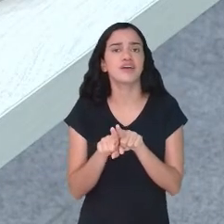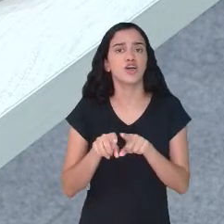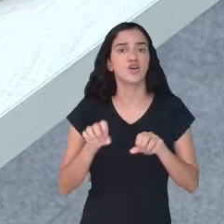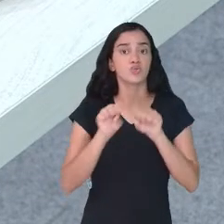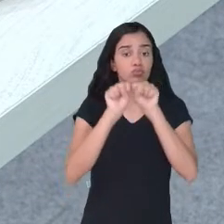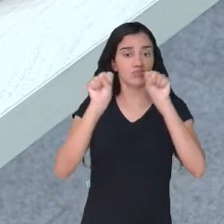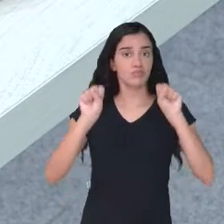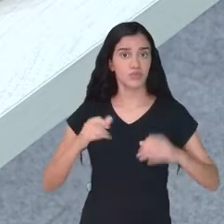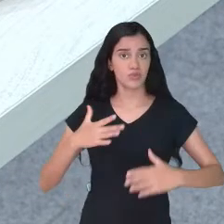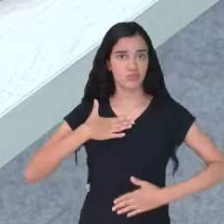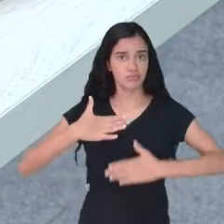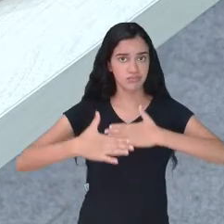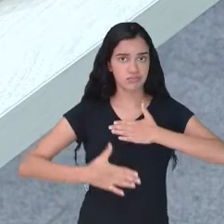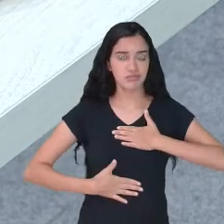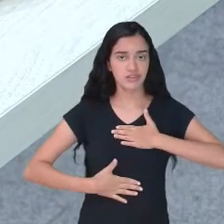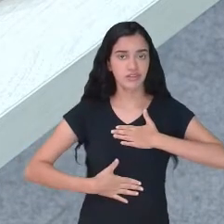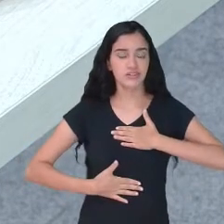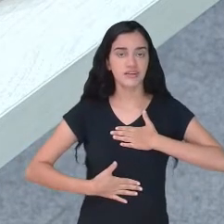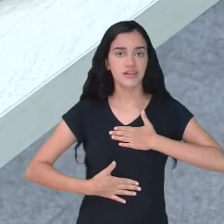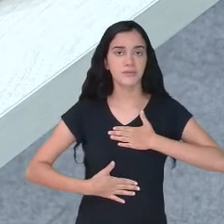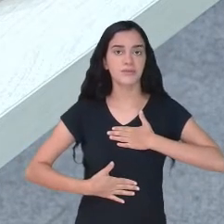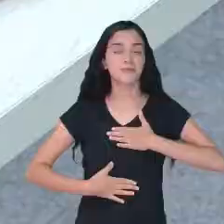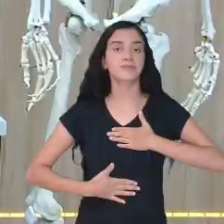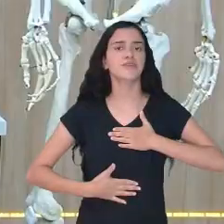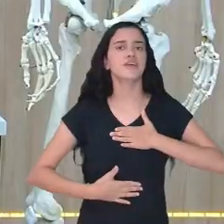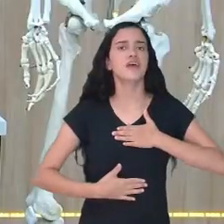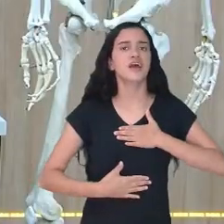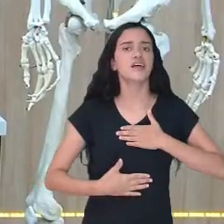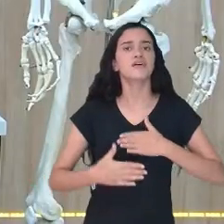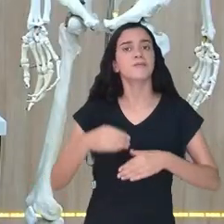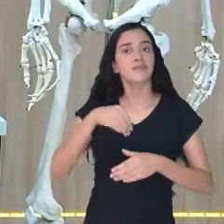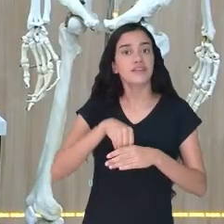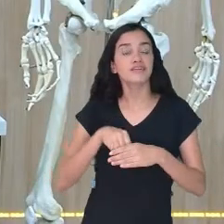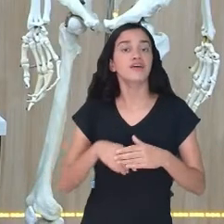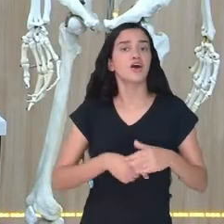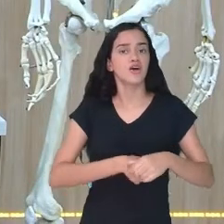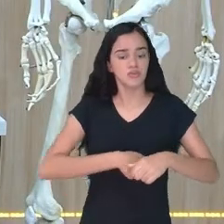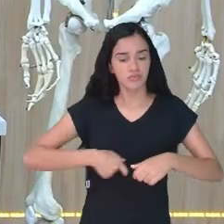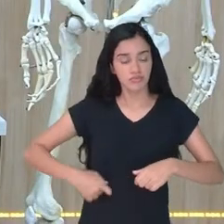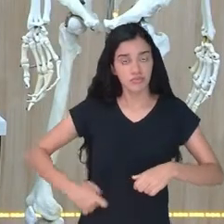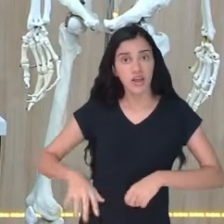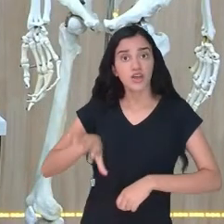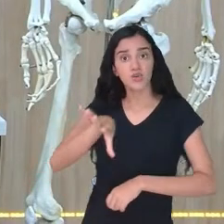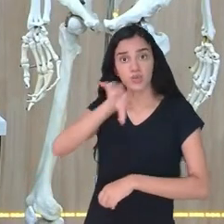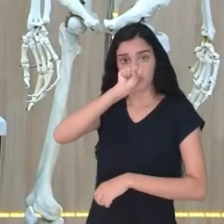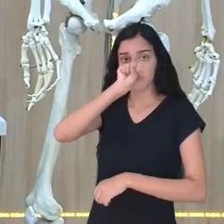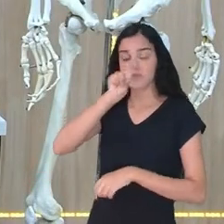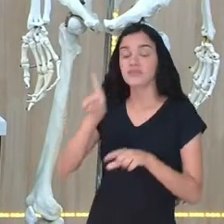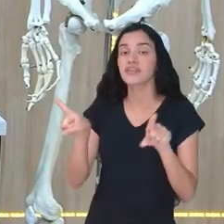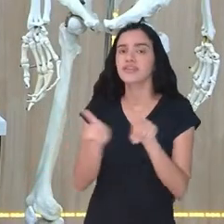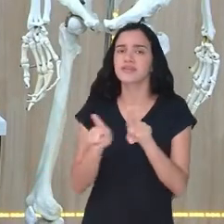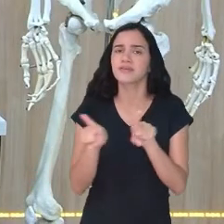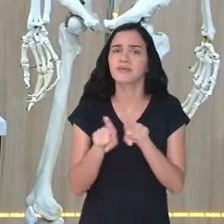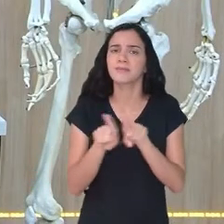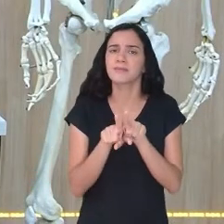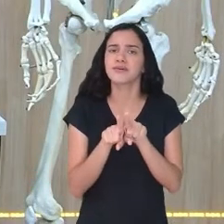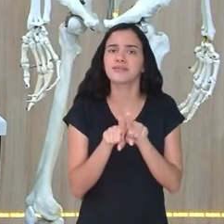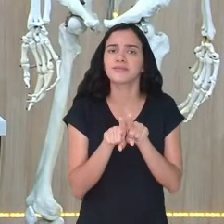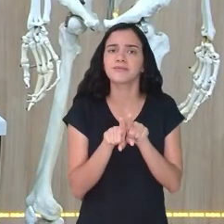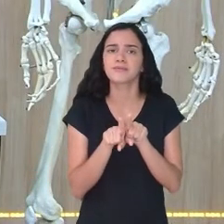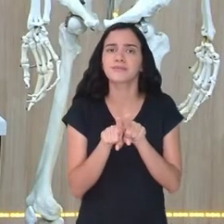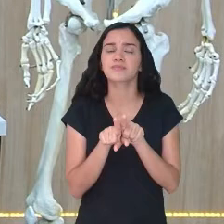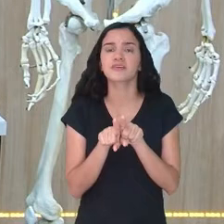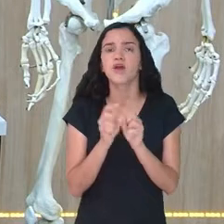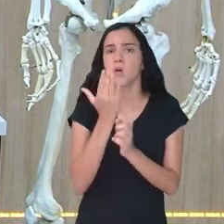digestório peças que vão está presente no sistema digestório e no respiratório. E a gente diz aí, é por aí que é onde passa